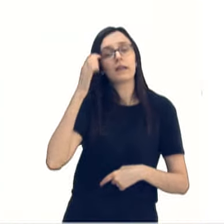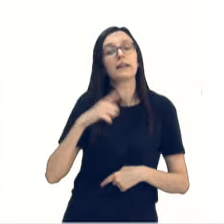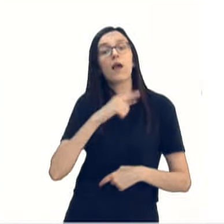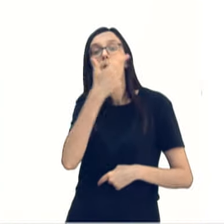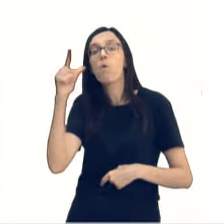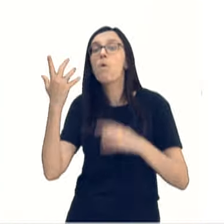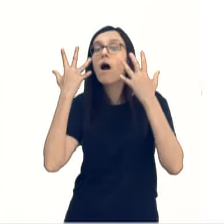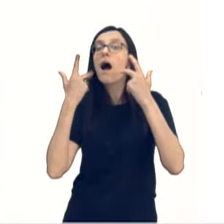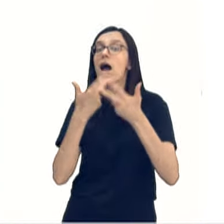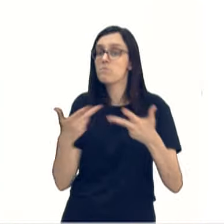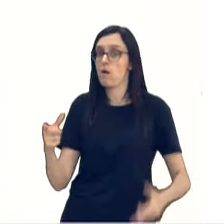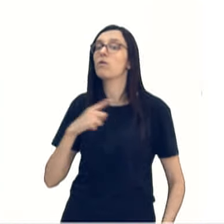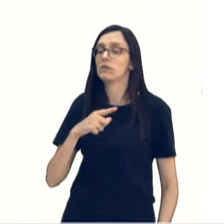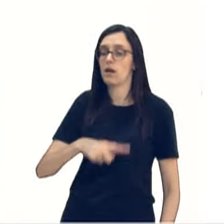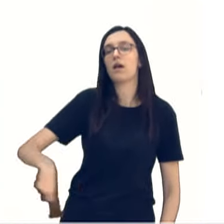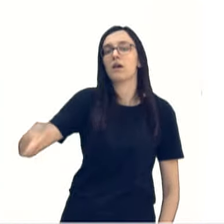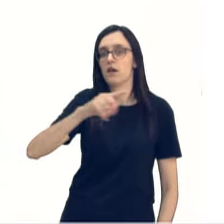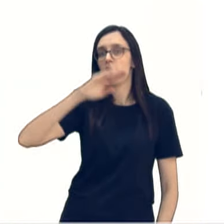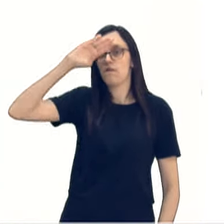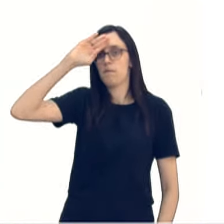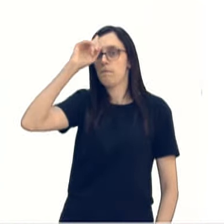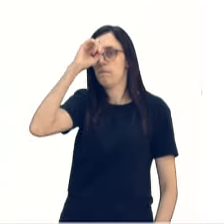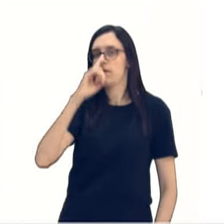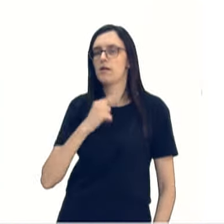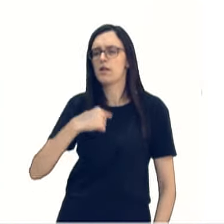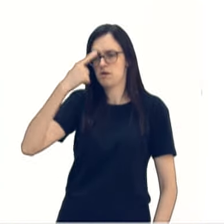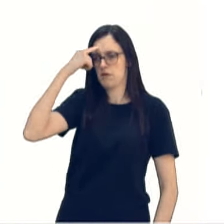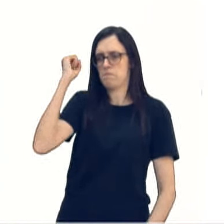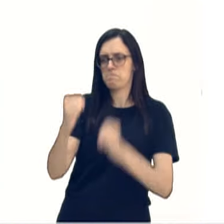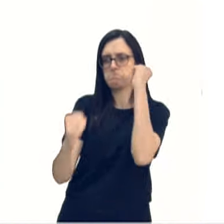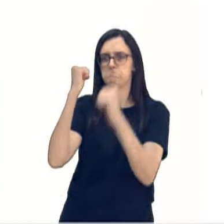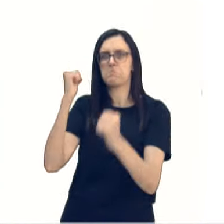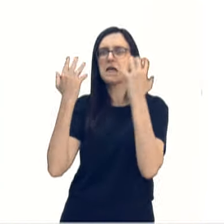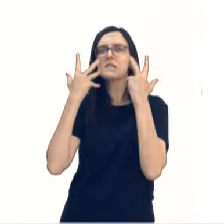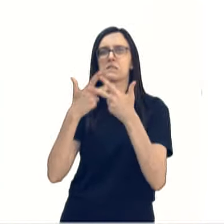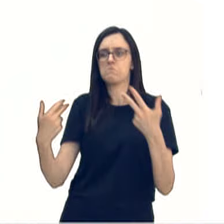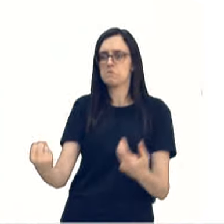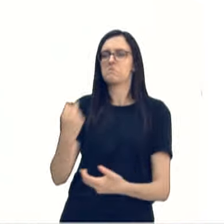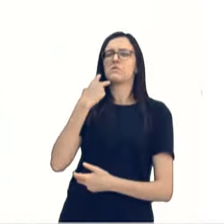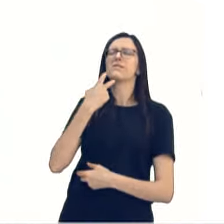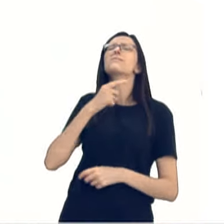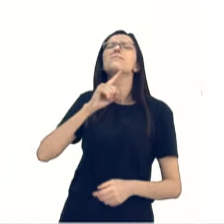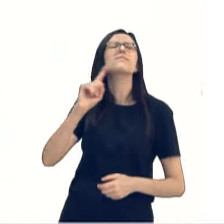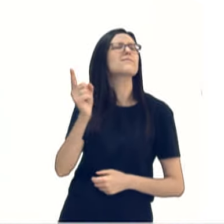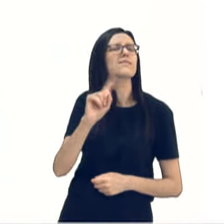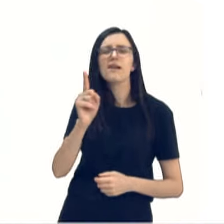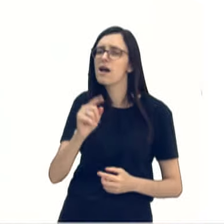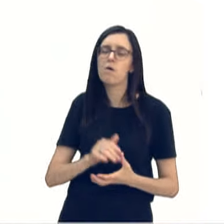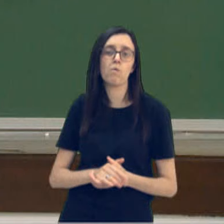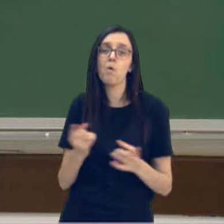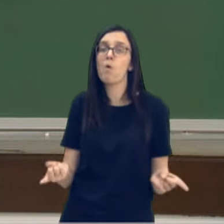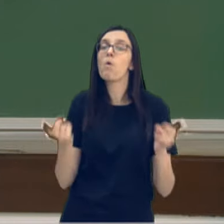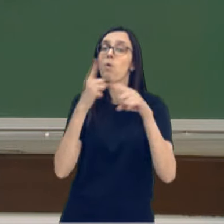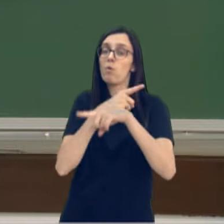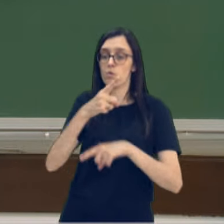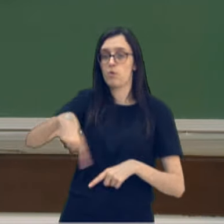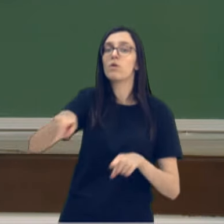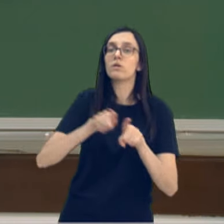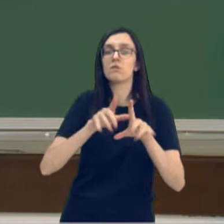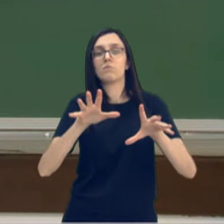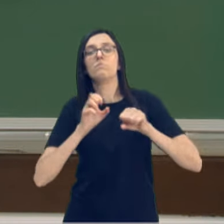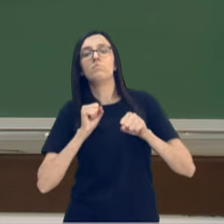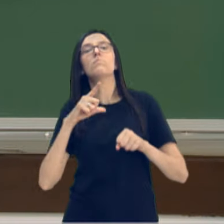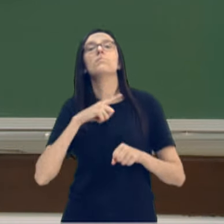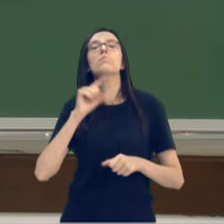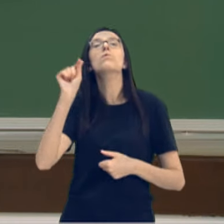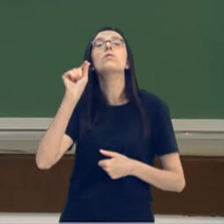animais que pegam a febre amarela, algumas pessoas começaram a achar que tinha que matar esses animais porque eles transmitem. Não. Pelo contrário, os coitados também pegam.